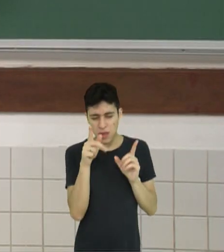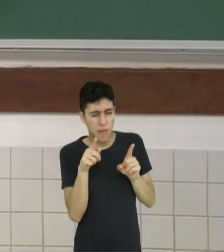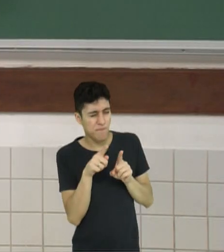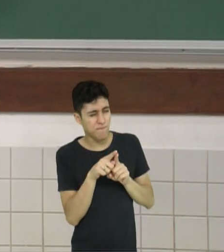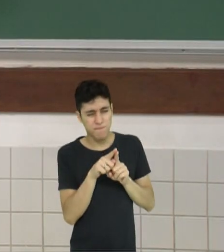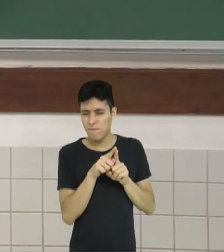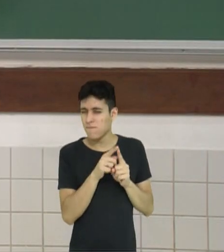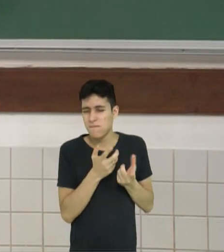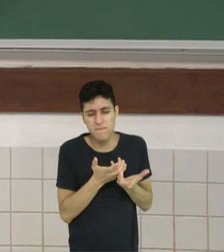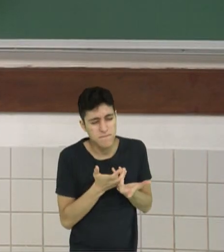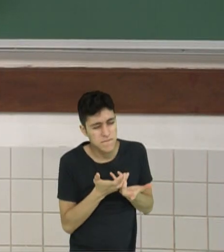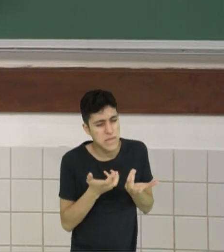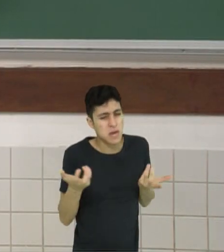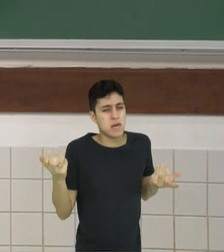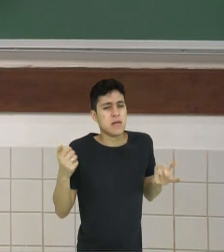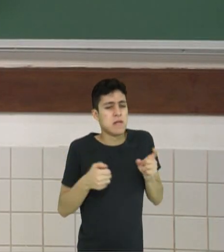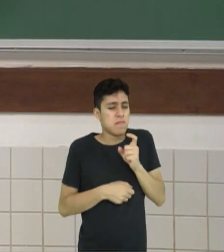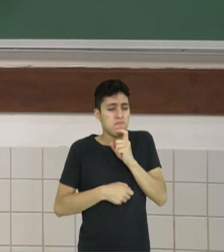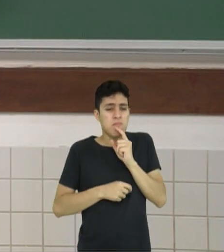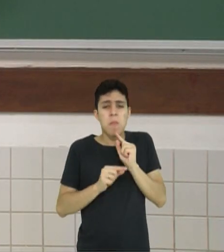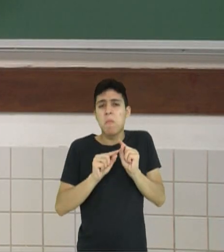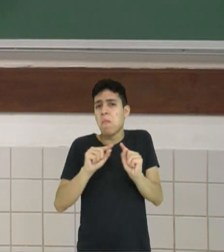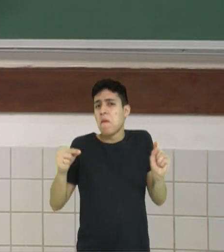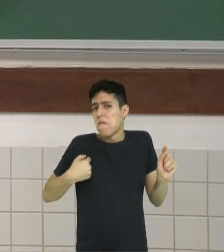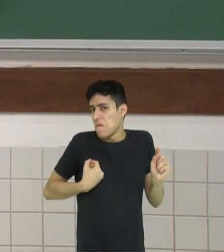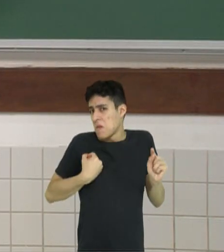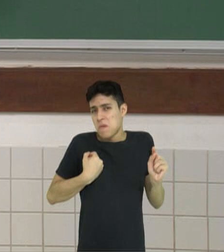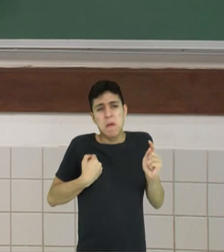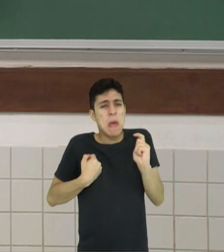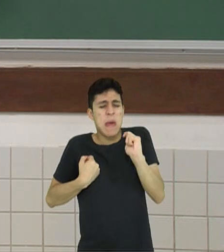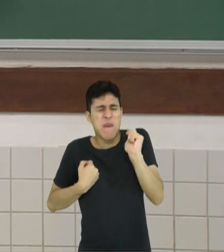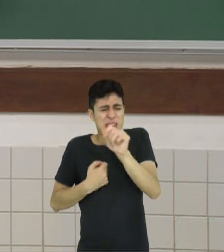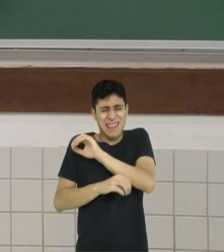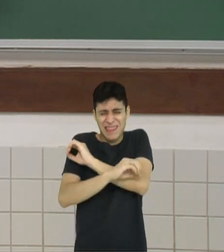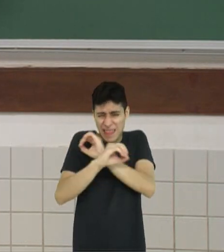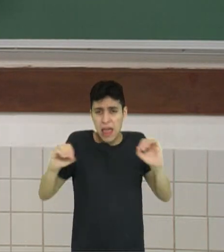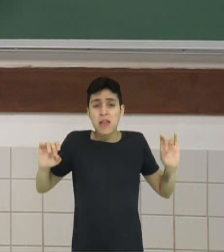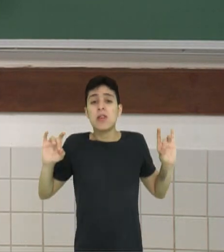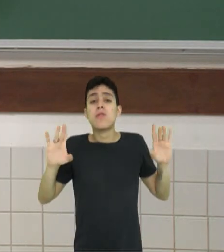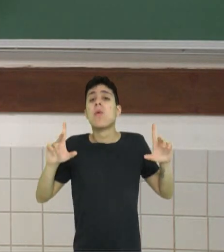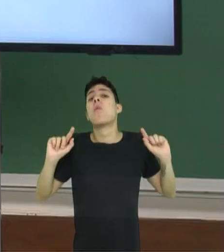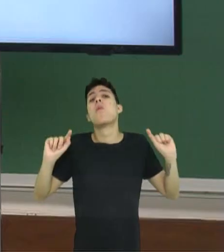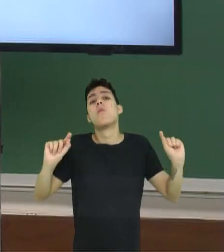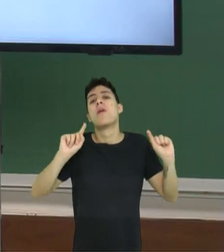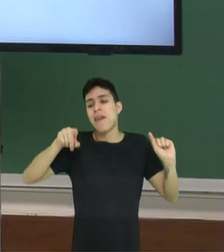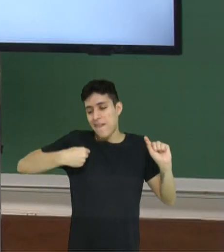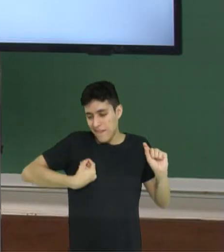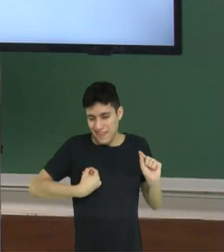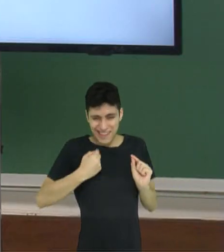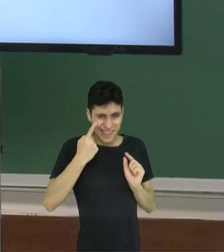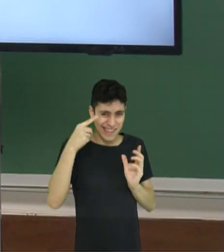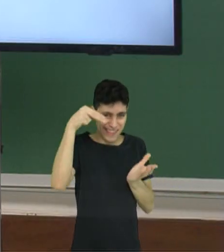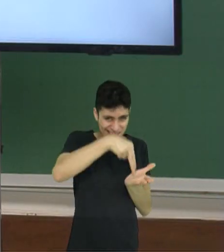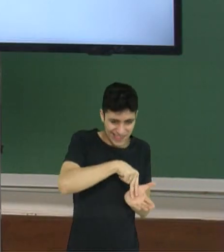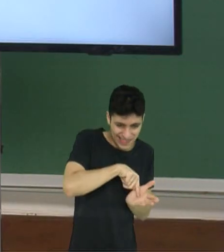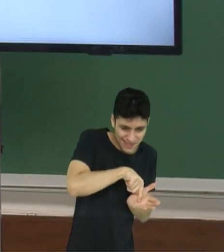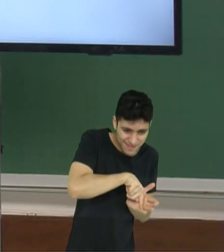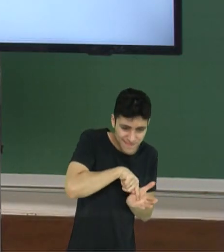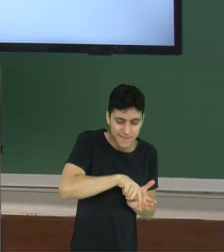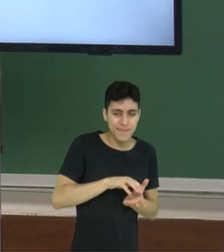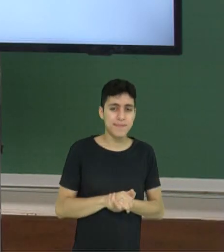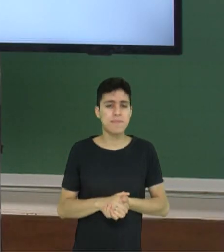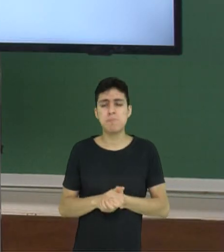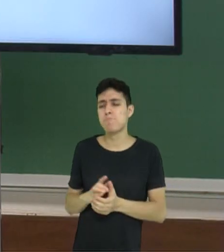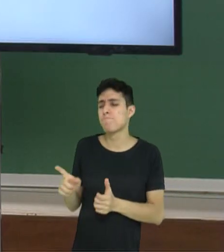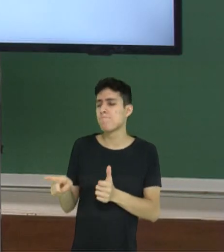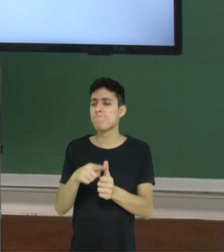é uma das áreas menos habitadas do planeta, só temos lá as bases de pesquisa. As primeiras expedições, vocês já